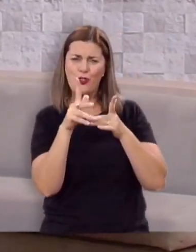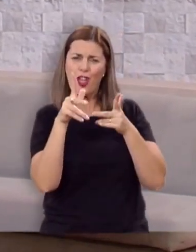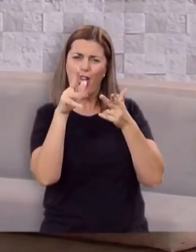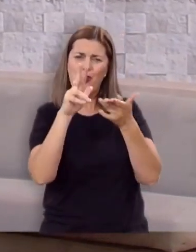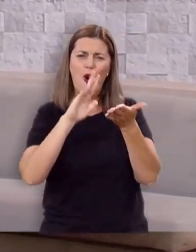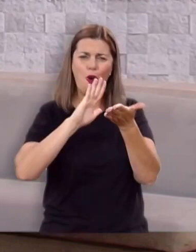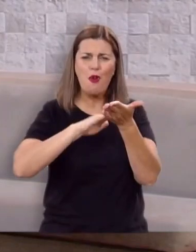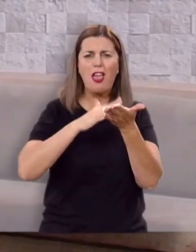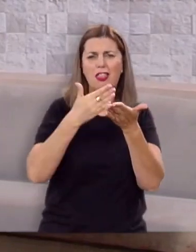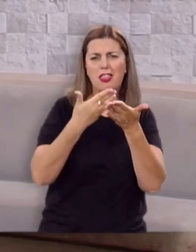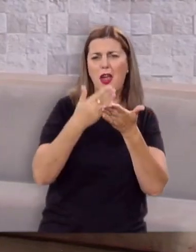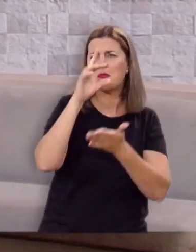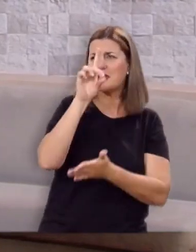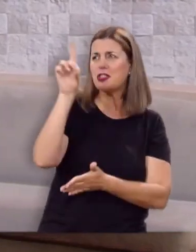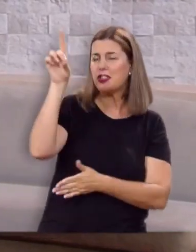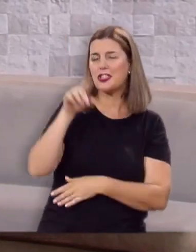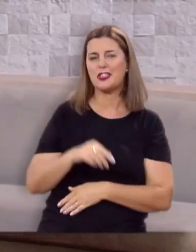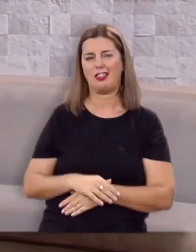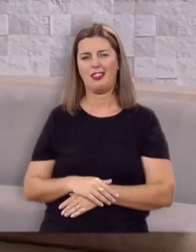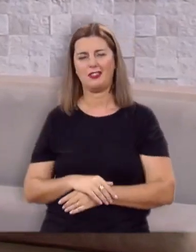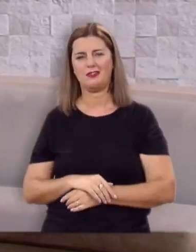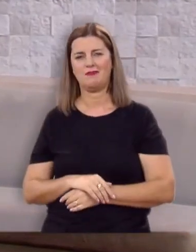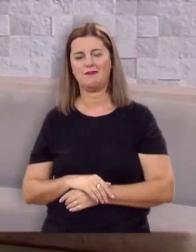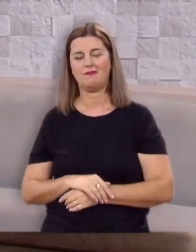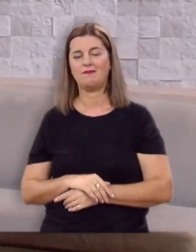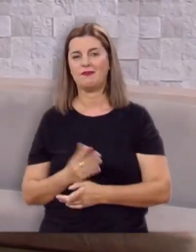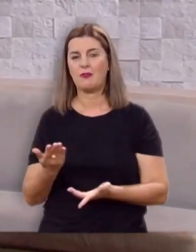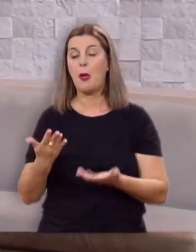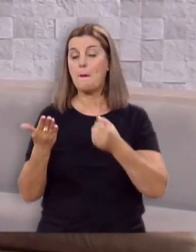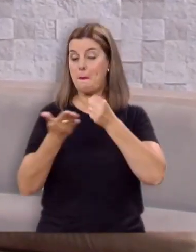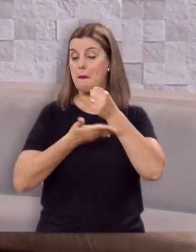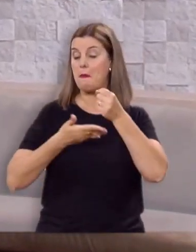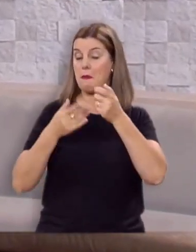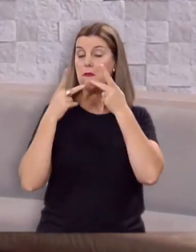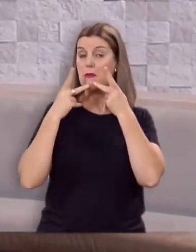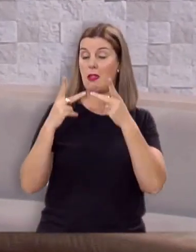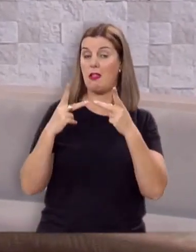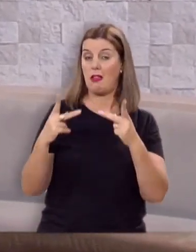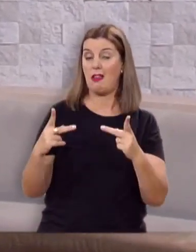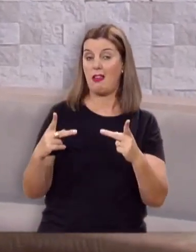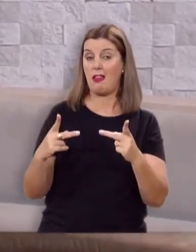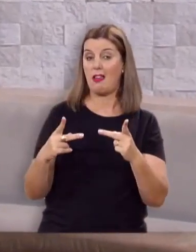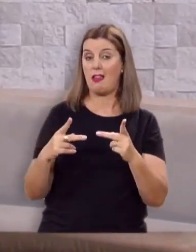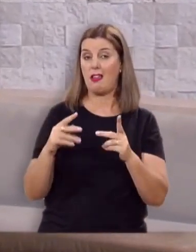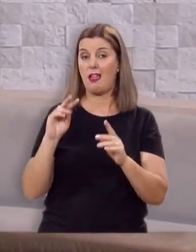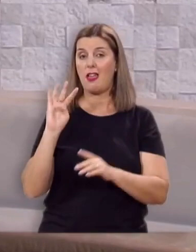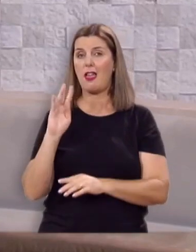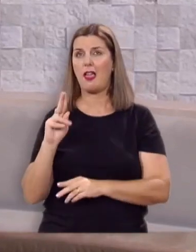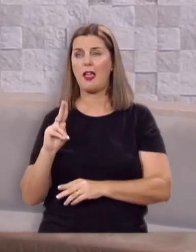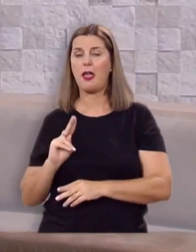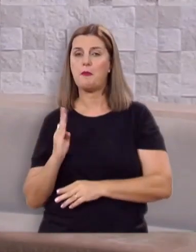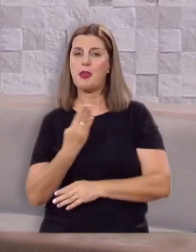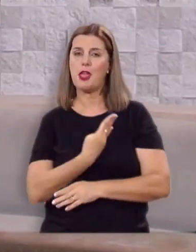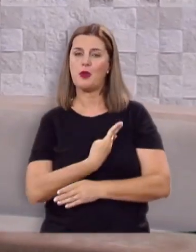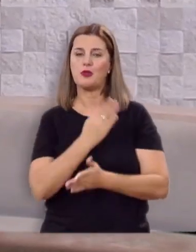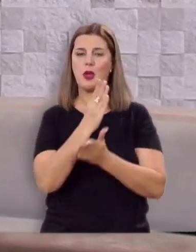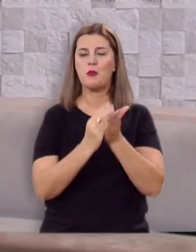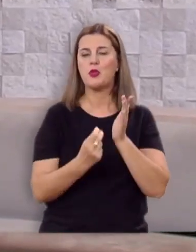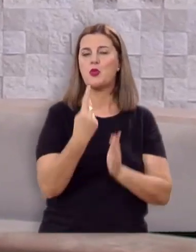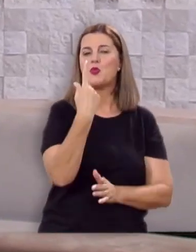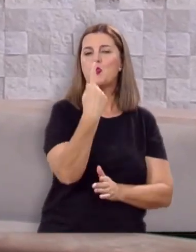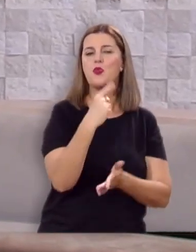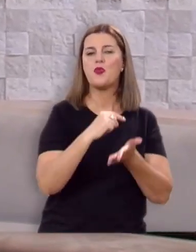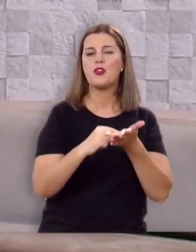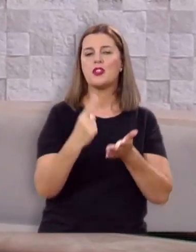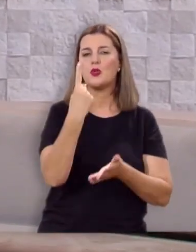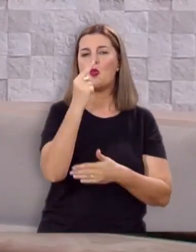o intérprete de Deus. E vamos basear esta mensagem em Hebreus capítulo 1, versos